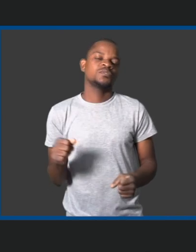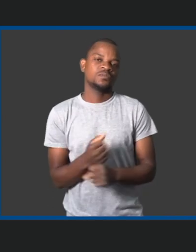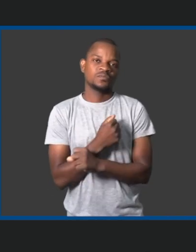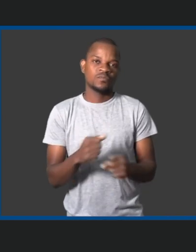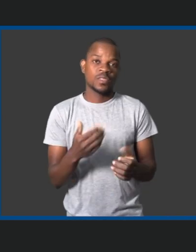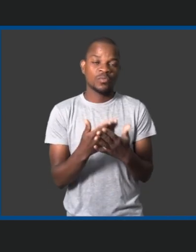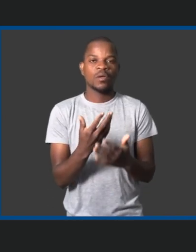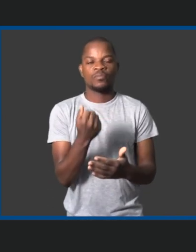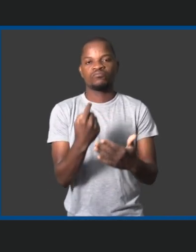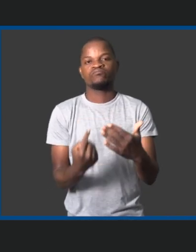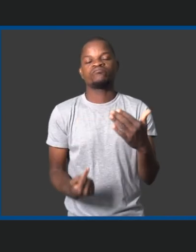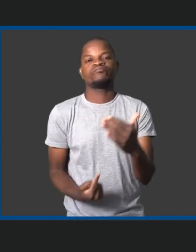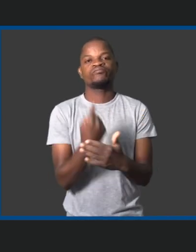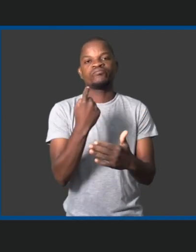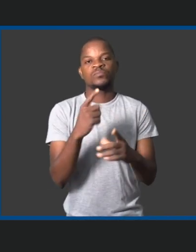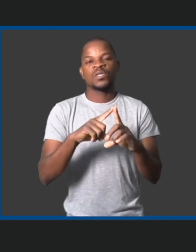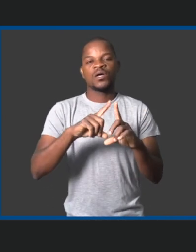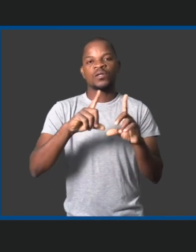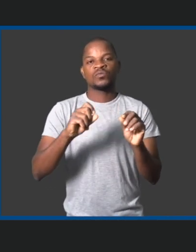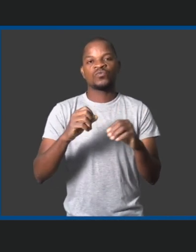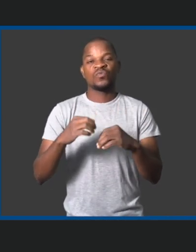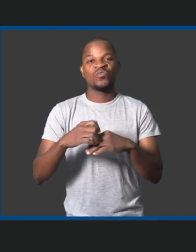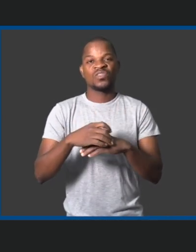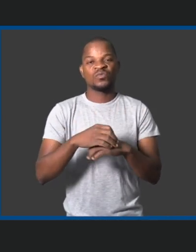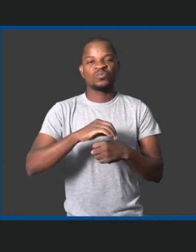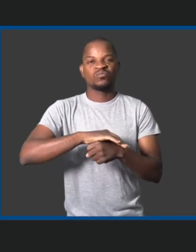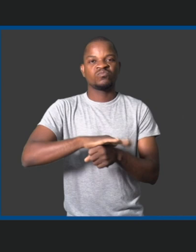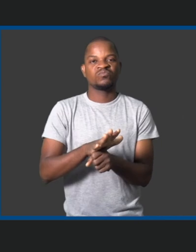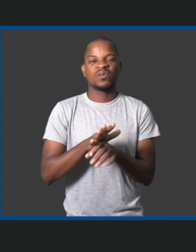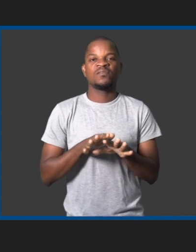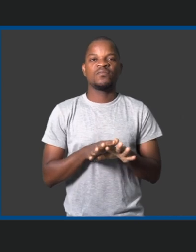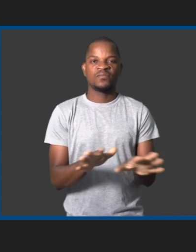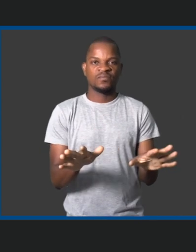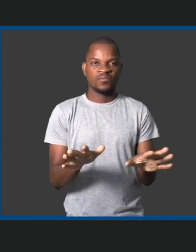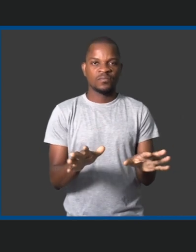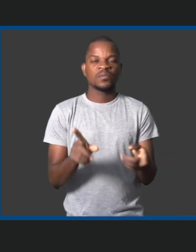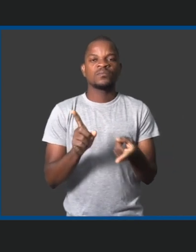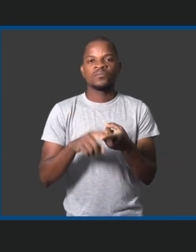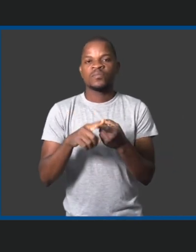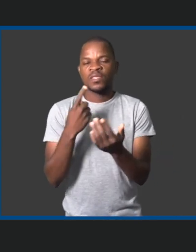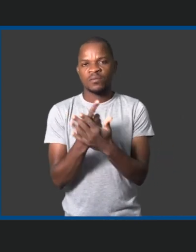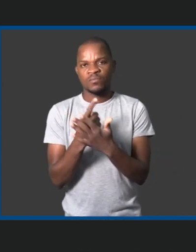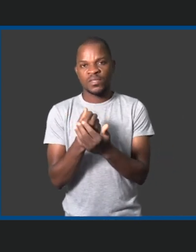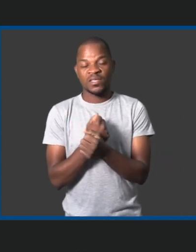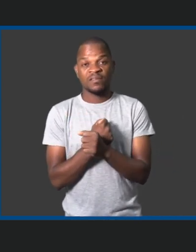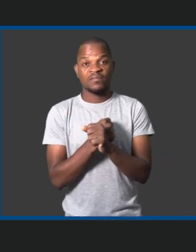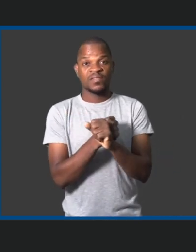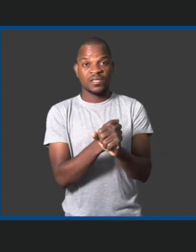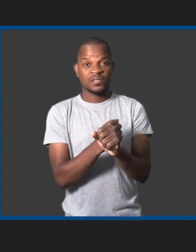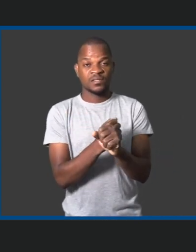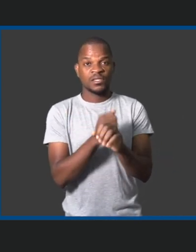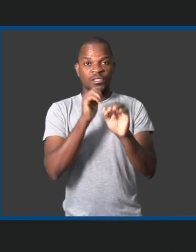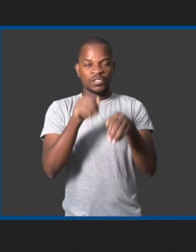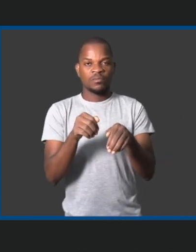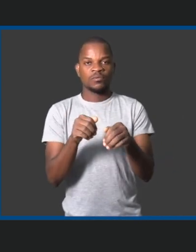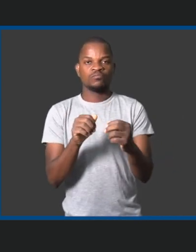nariz, friccionar a boca, porque sabemos que somos os pontos de entrada para o vírus, em caso de termos contato com o vírus. Temos que evitar,